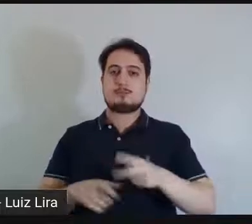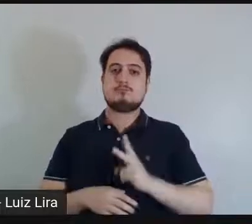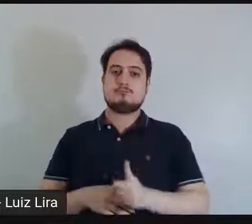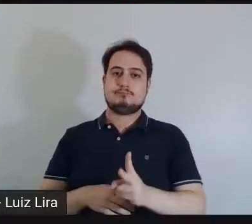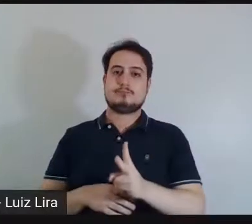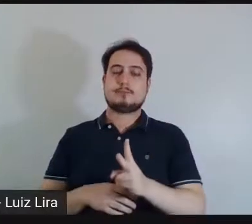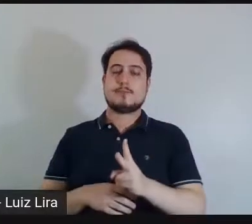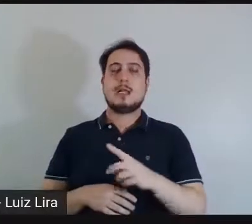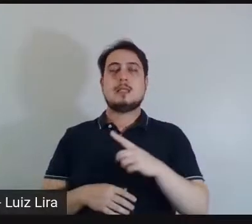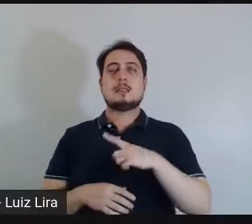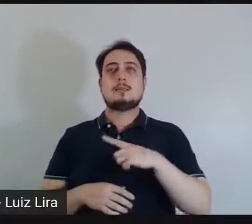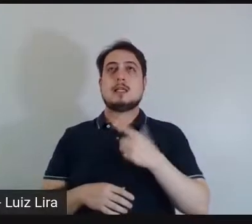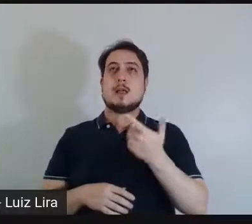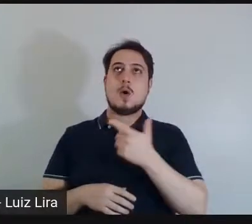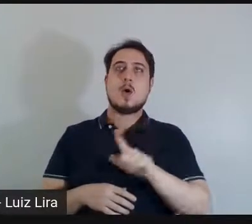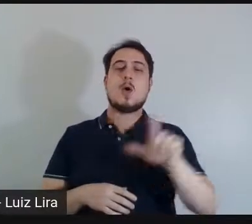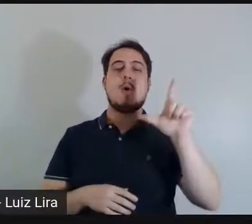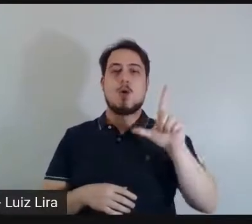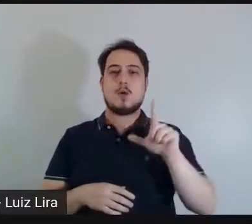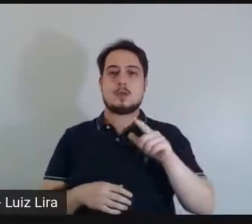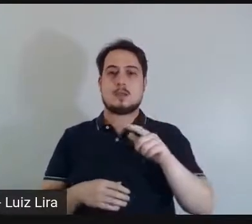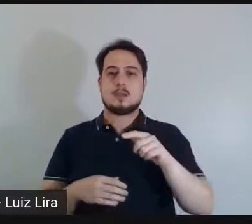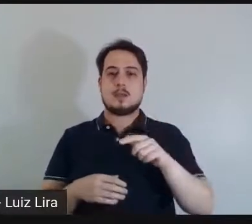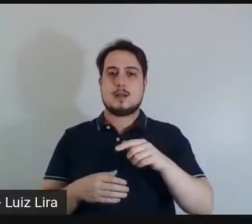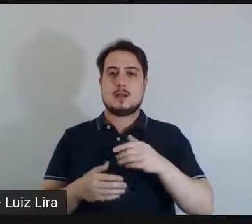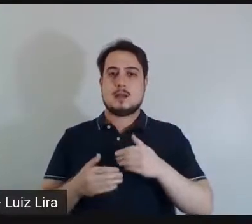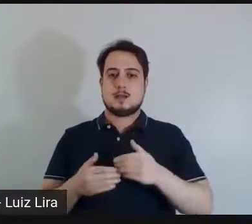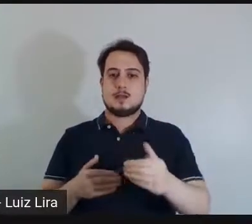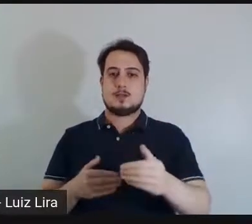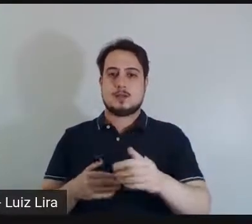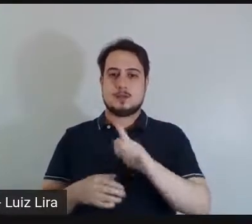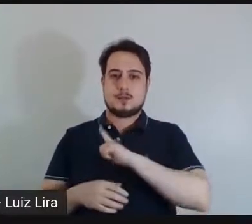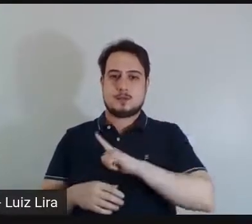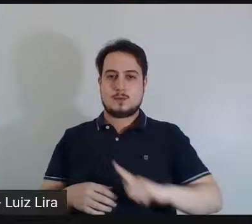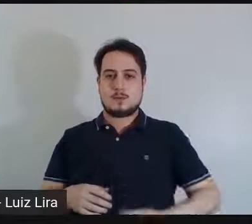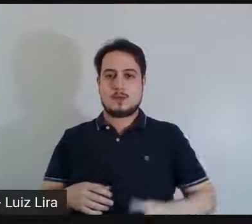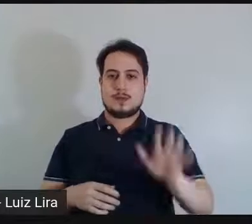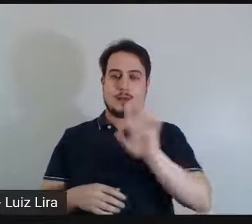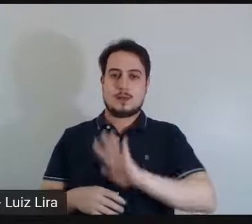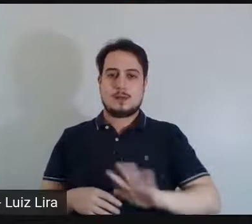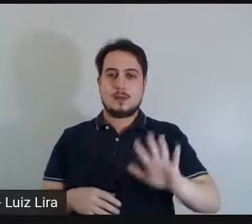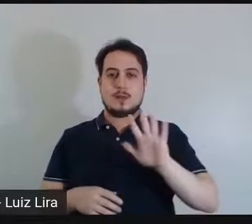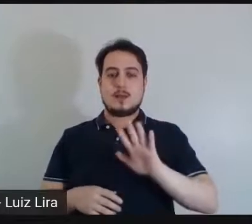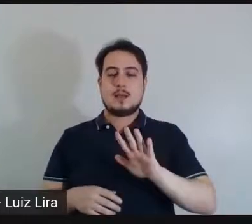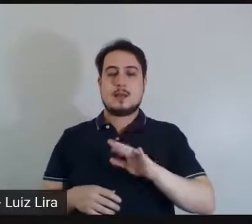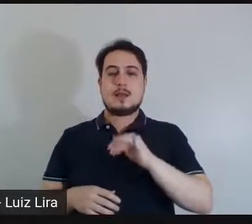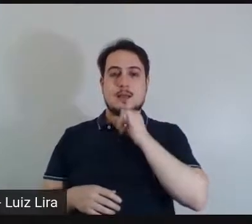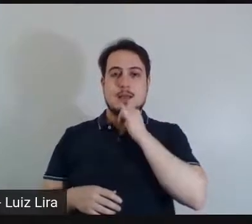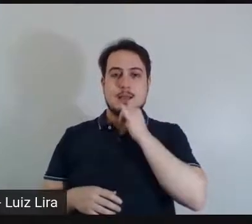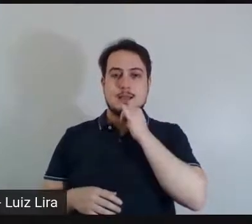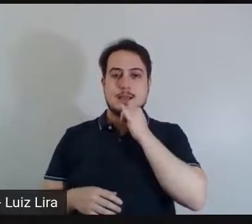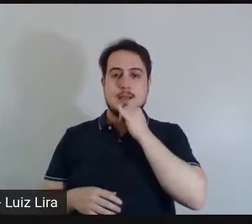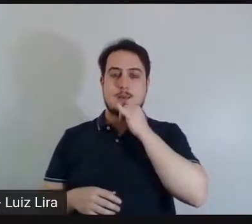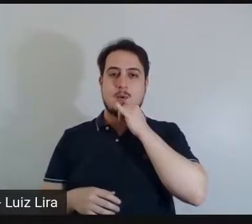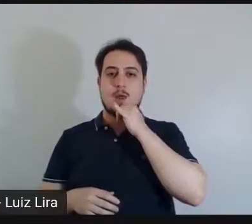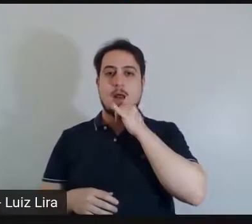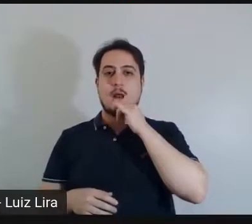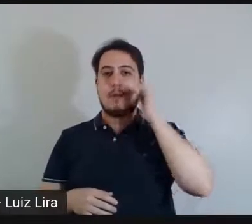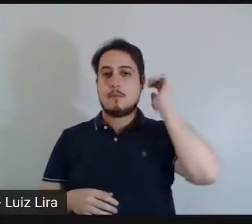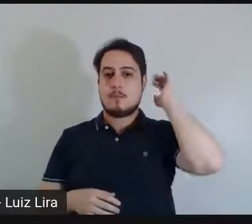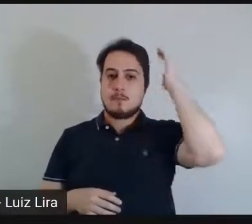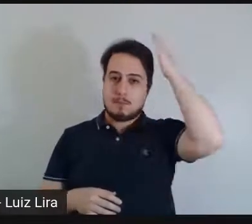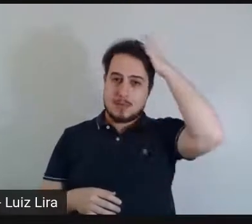iniciativas do governo federal. A citação que você fez ao estado do Paraná e à cidade de São Paulo, ela dá